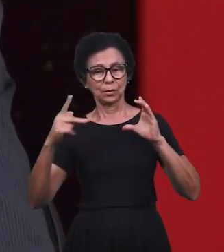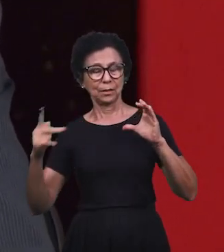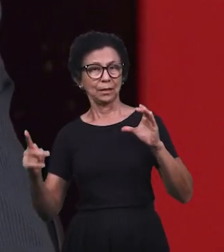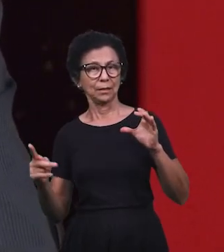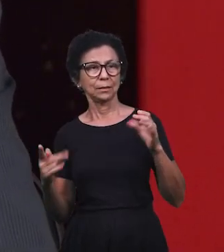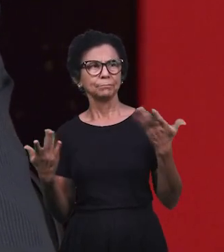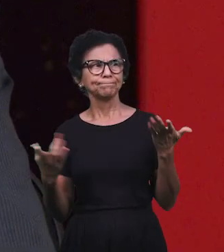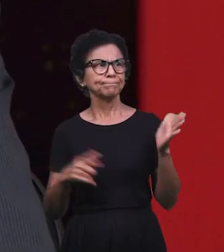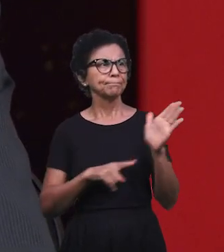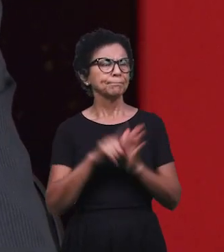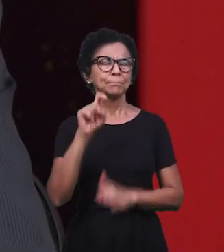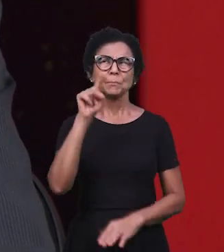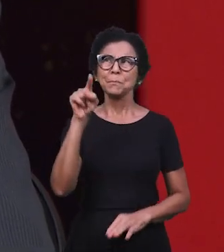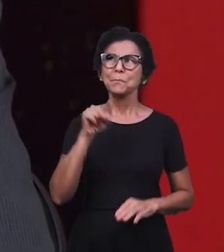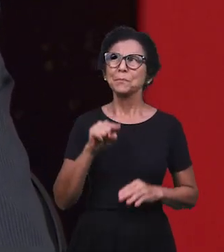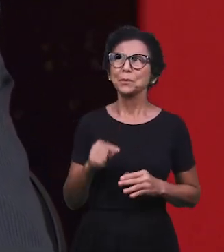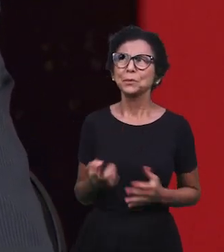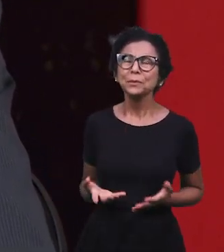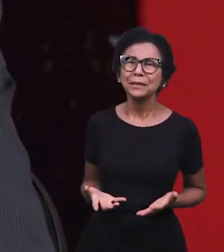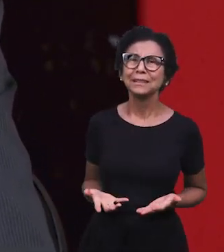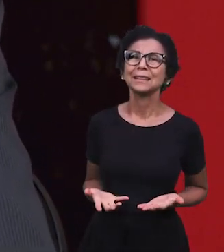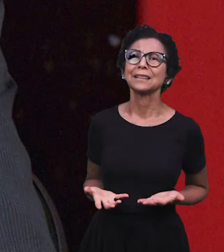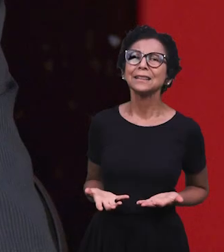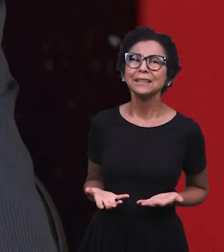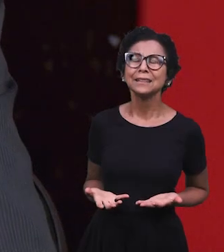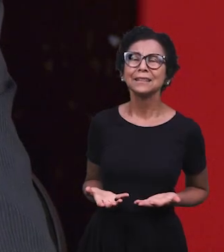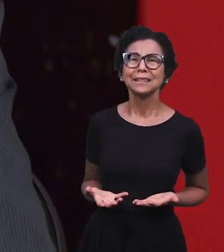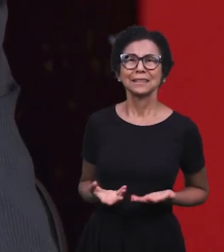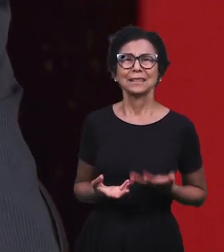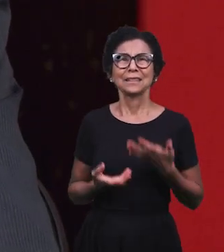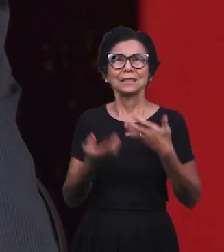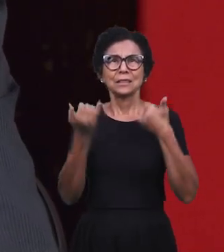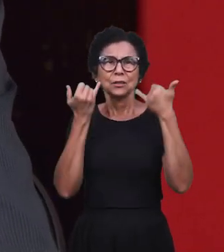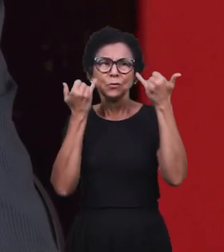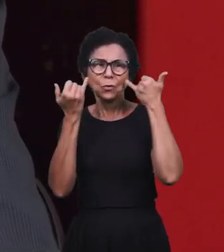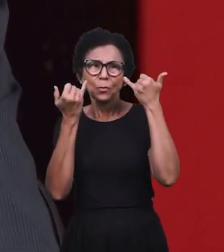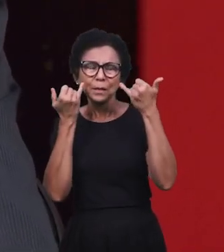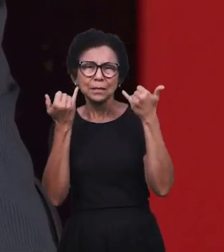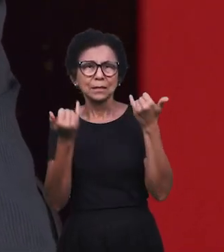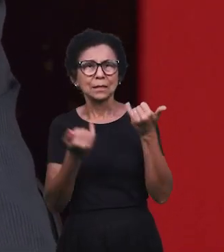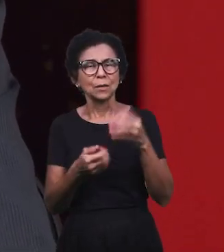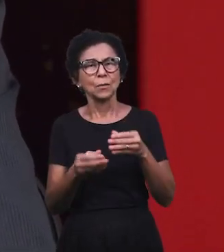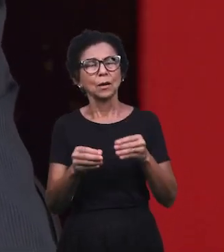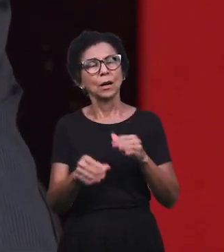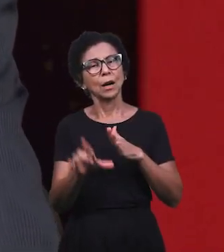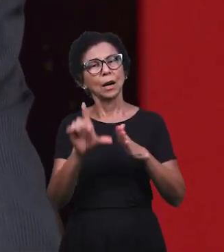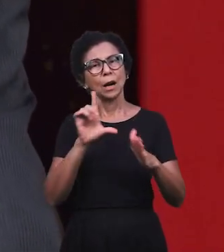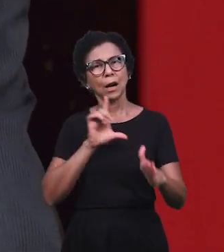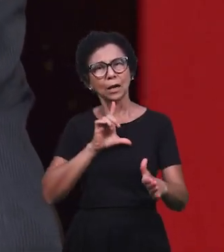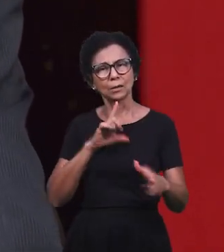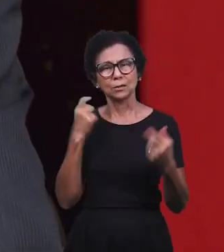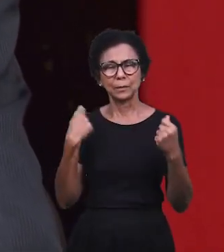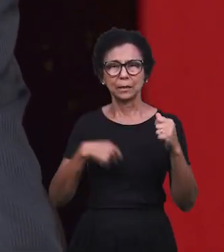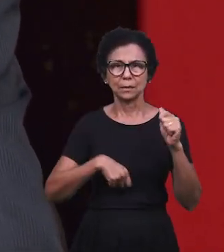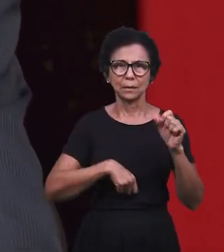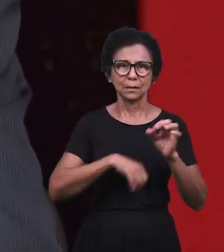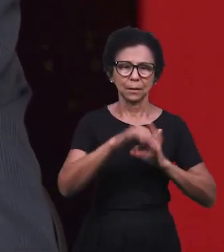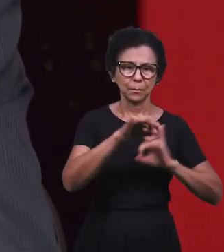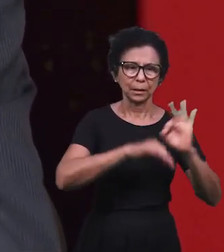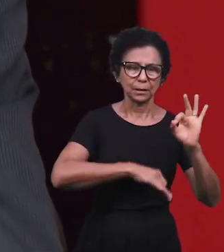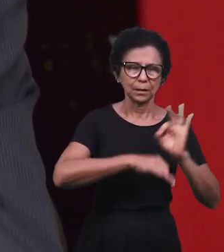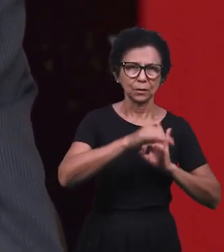pergunta, porque informação ela precede planejamento, informação precede